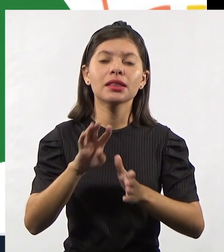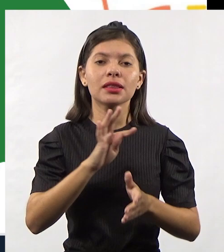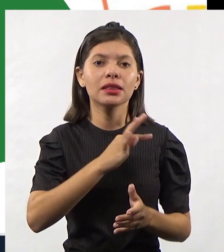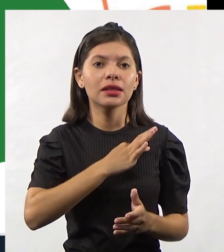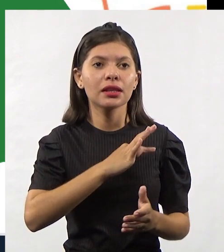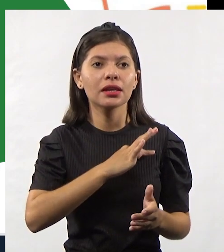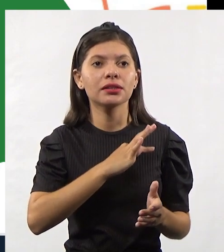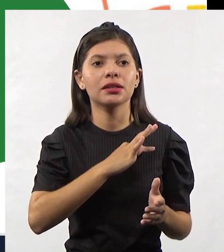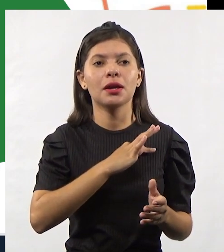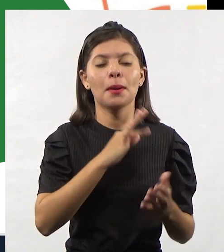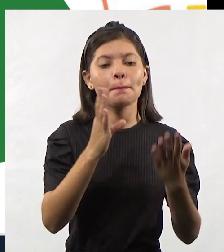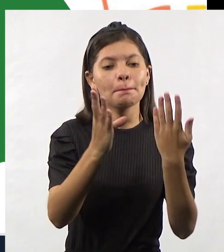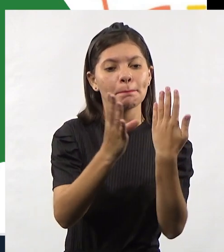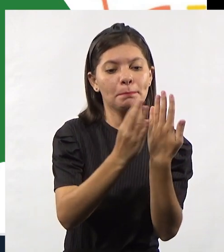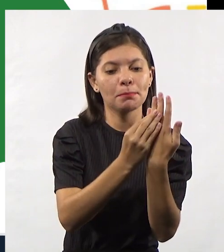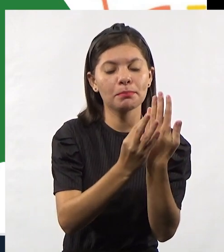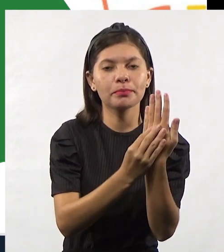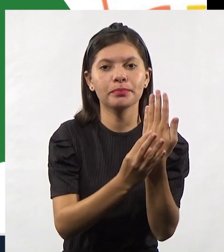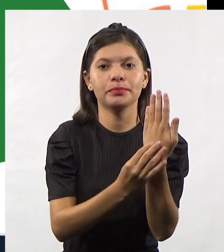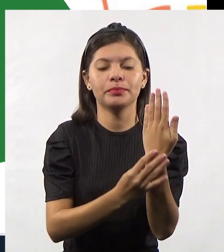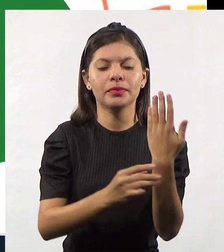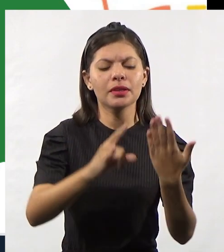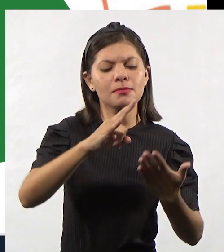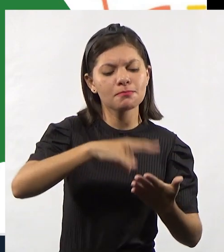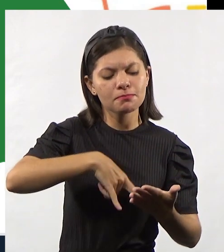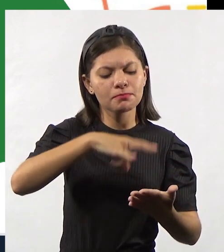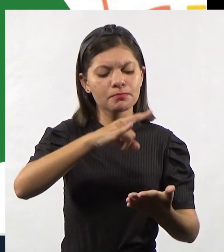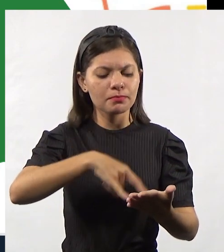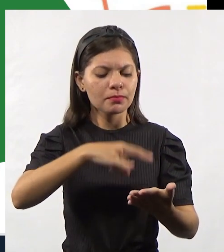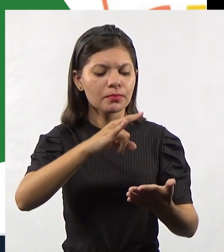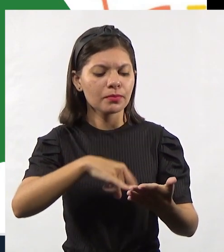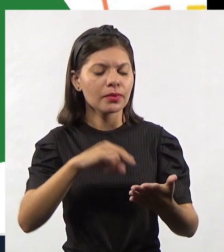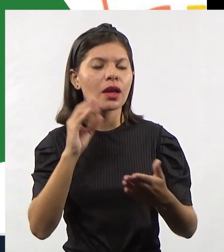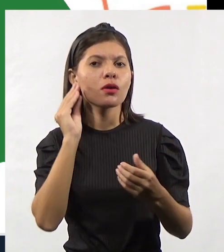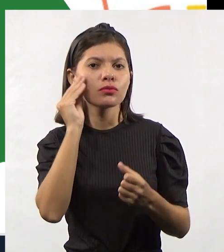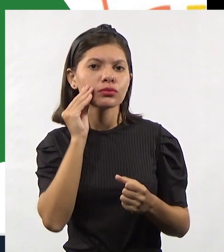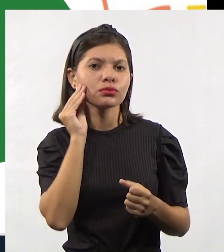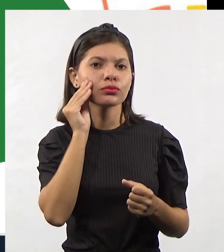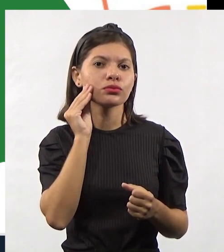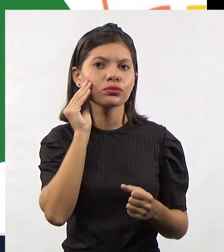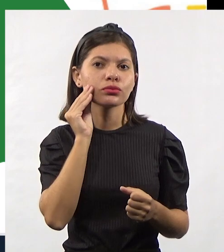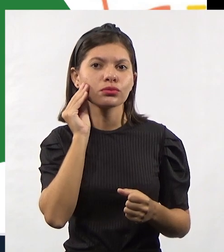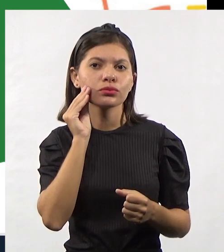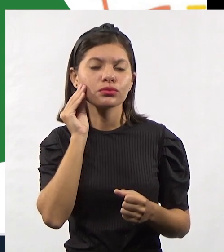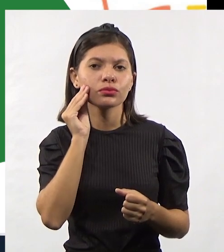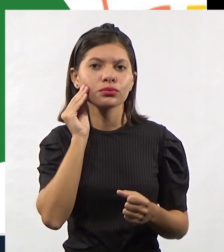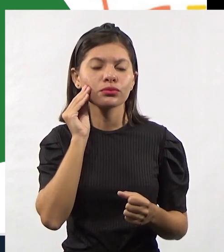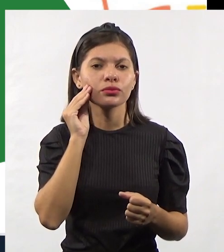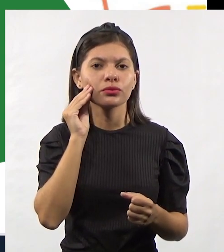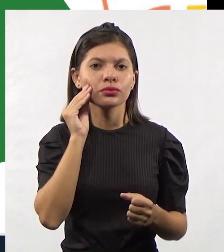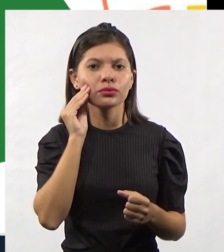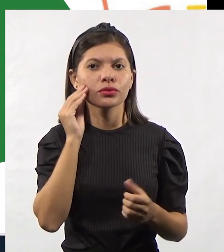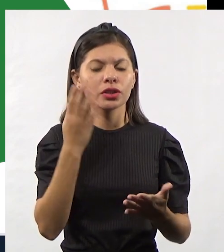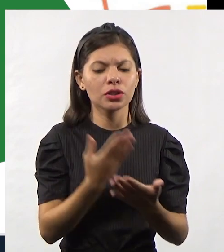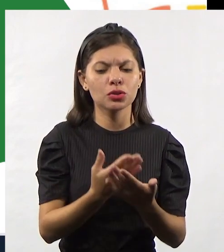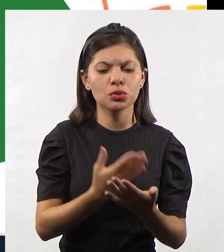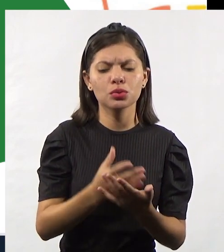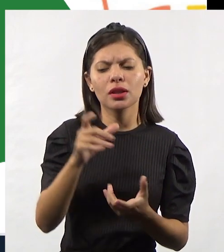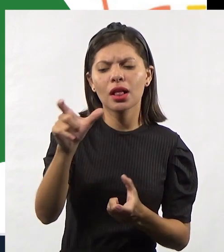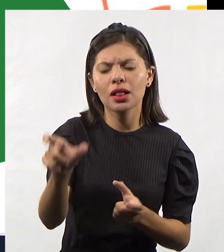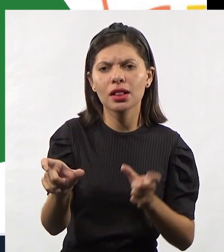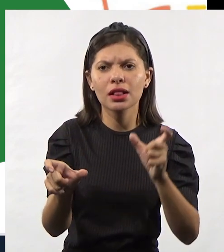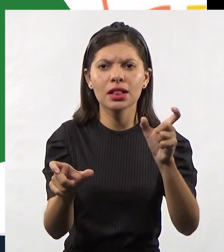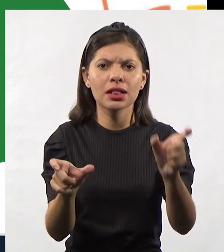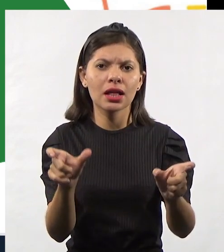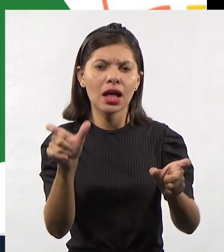a técnica da pesquisa bibliográfica documental experimental levantamento estudo de caso